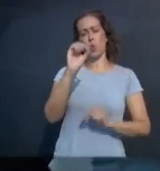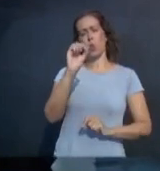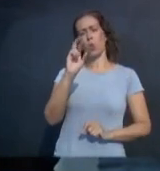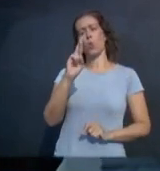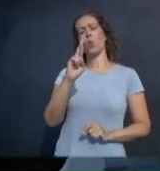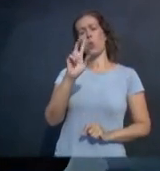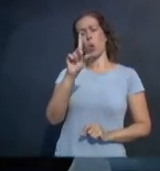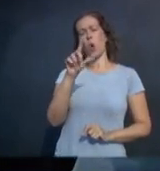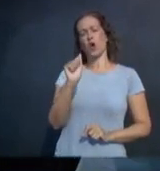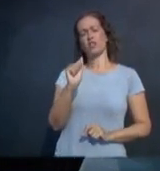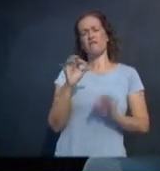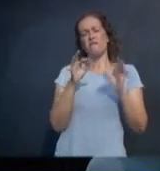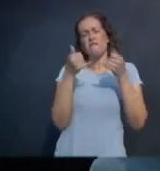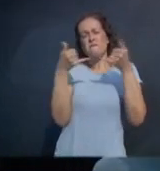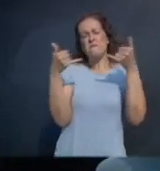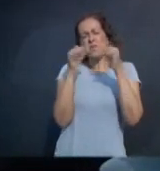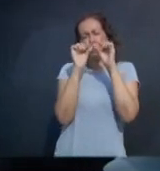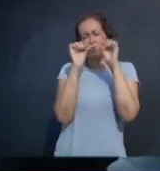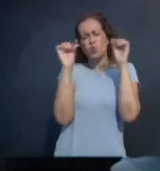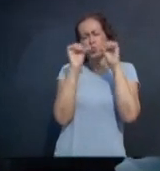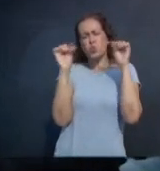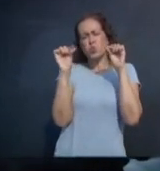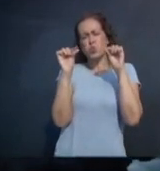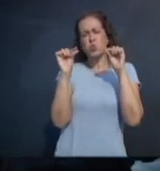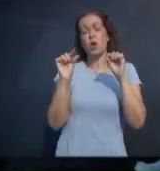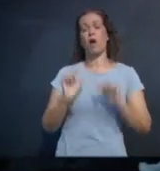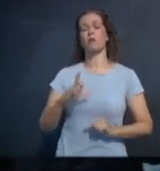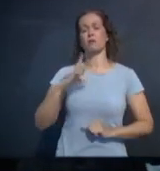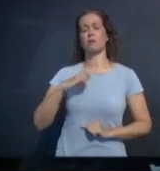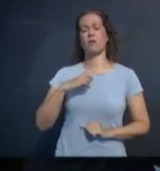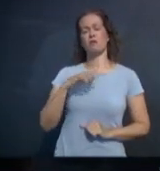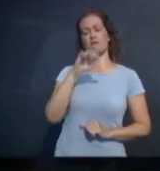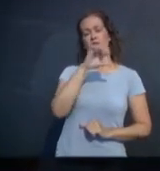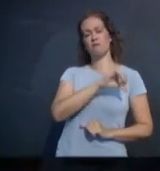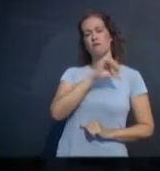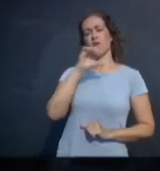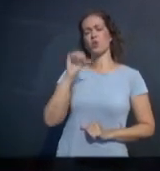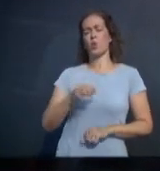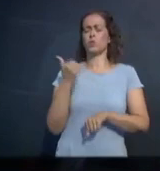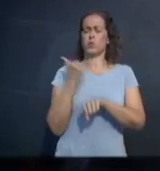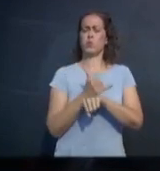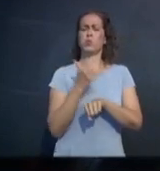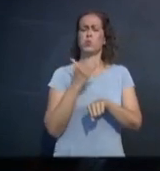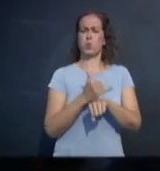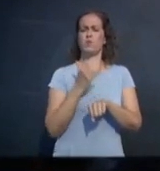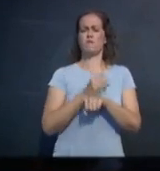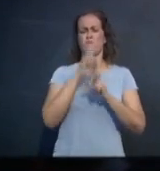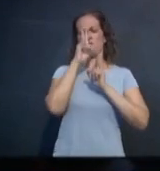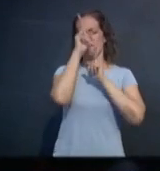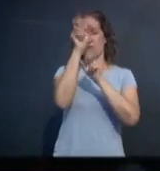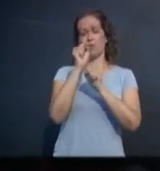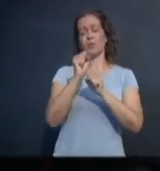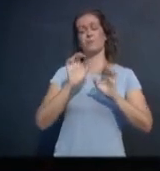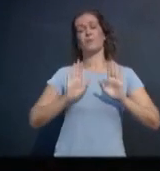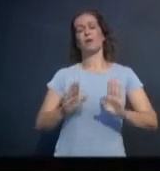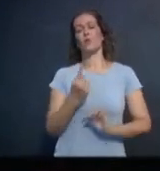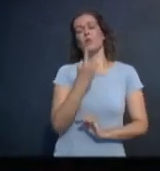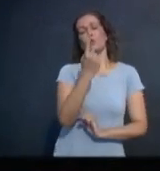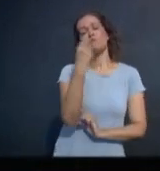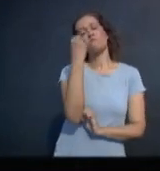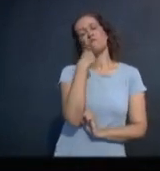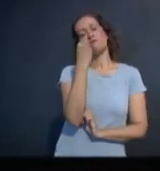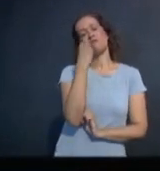fininho, você tem 99 elos de aço. E um elo